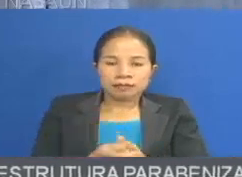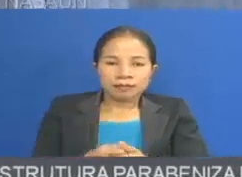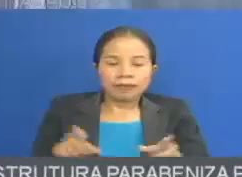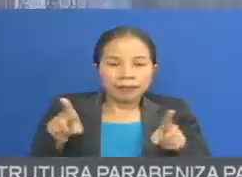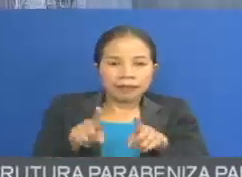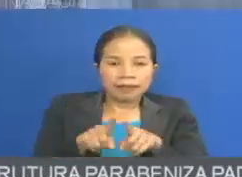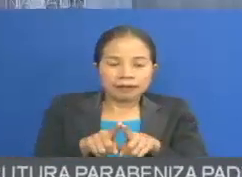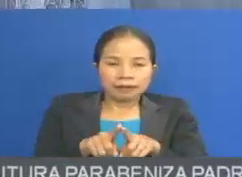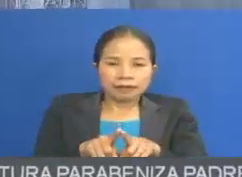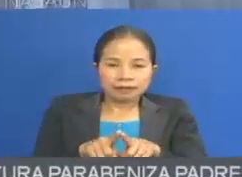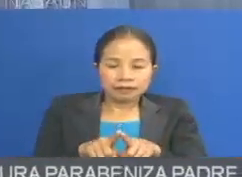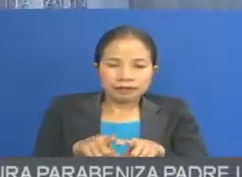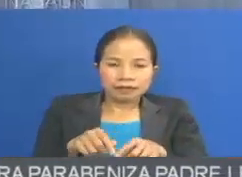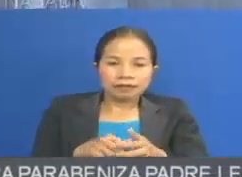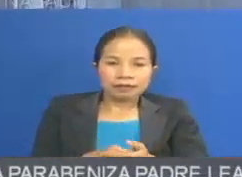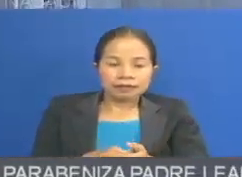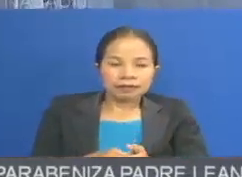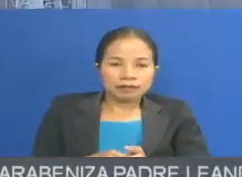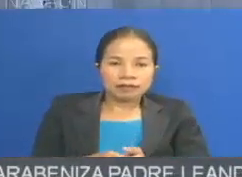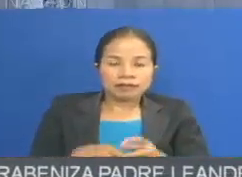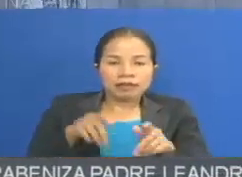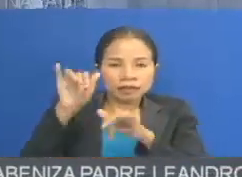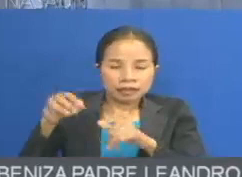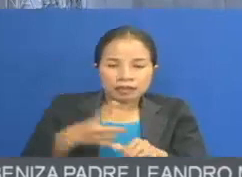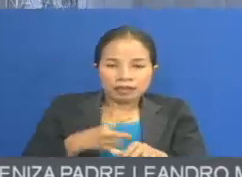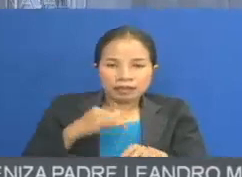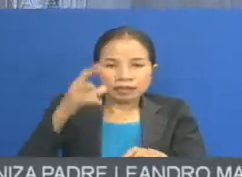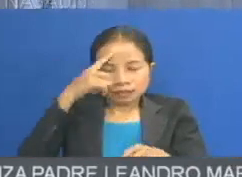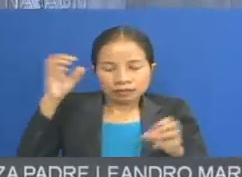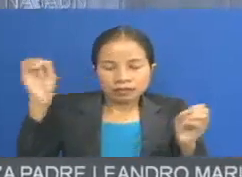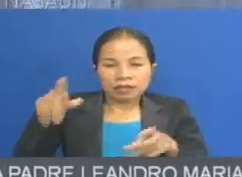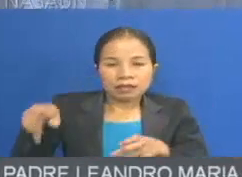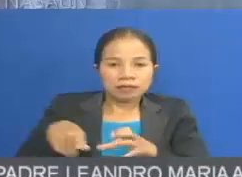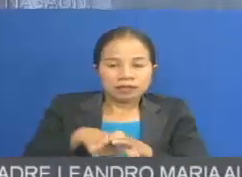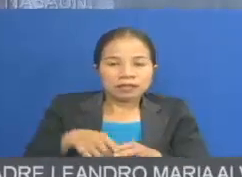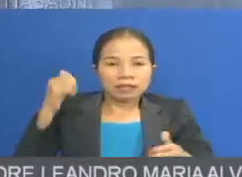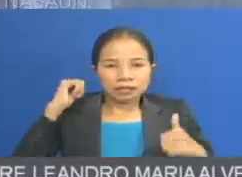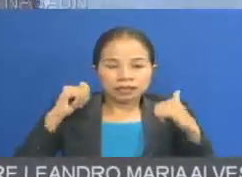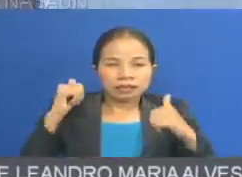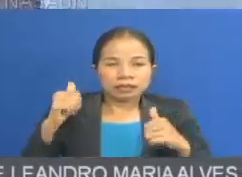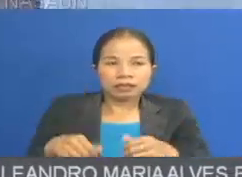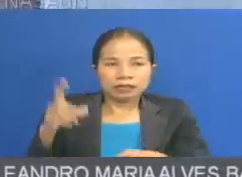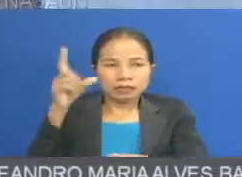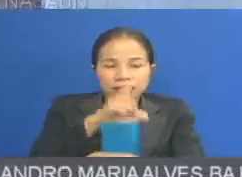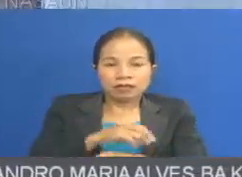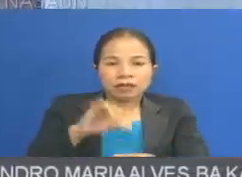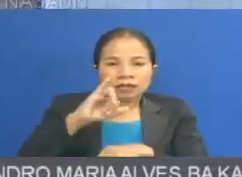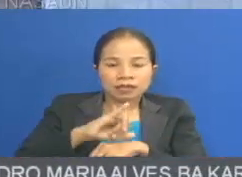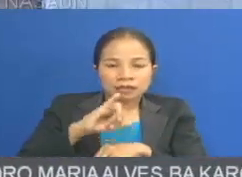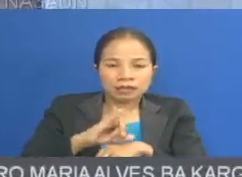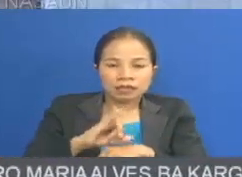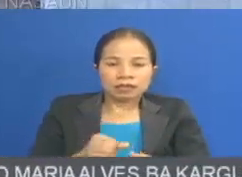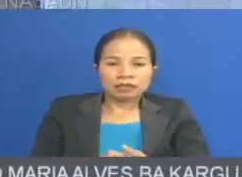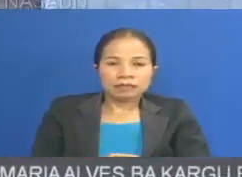Arcebispo de Dili, no residente e Dili, Tambané, Seila participa e atividades diárias e a paróquia São